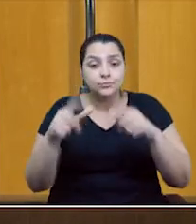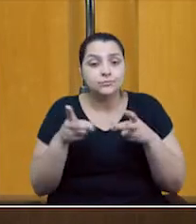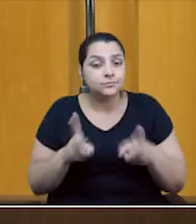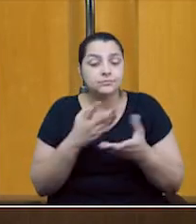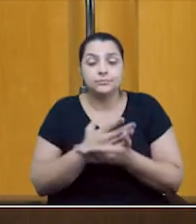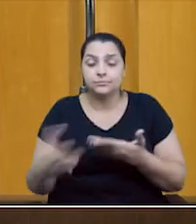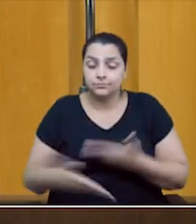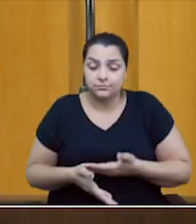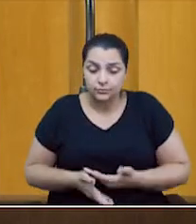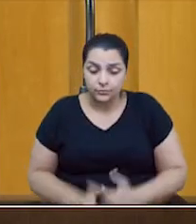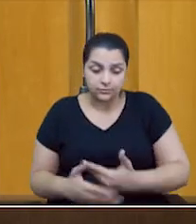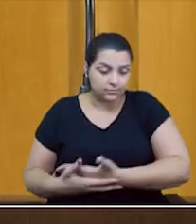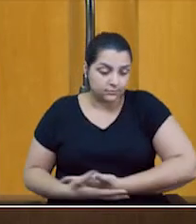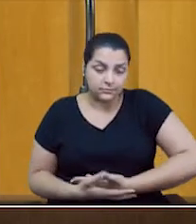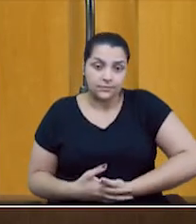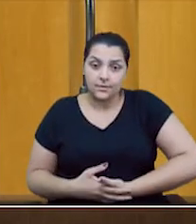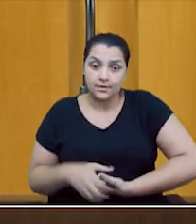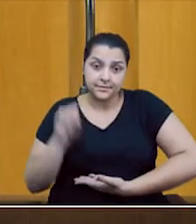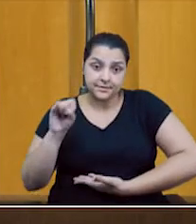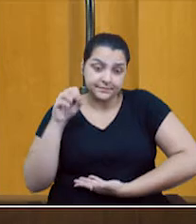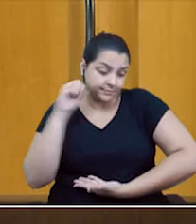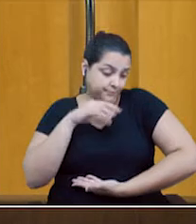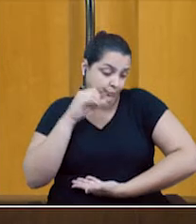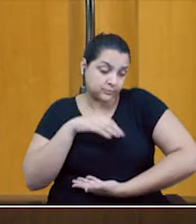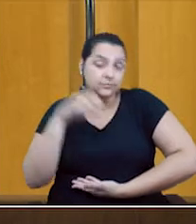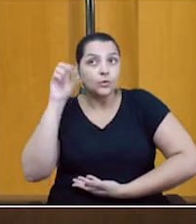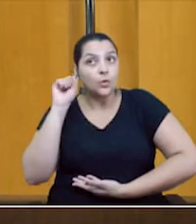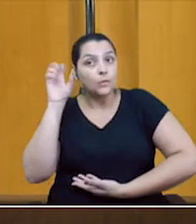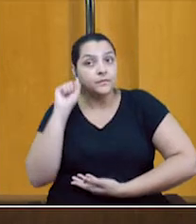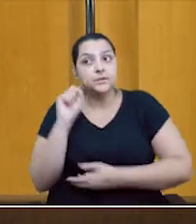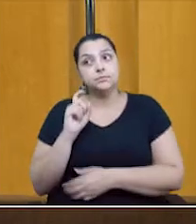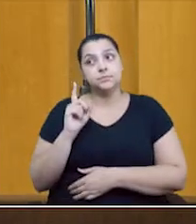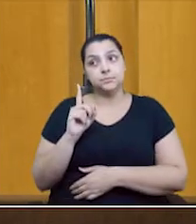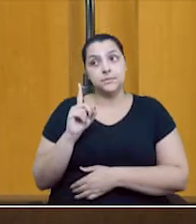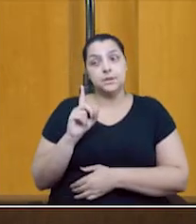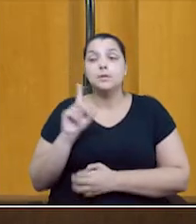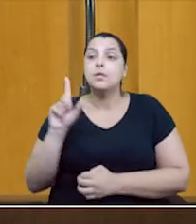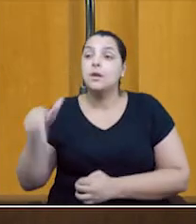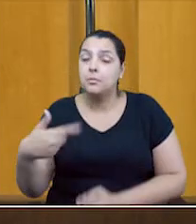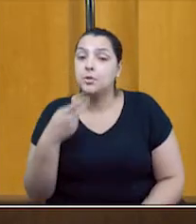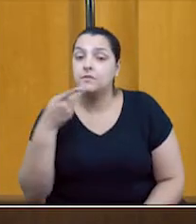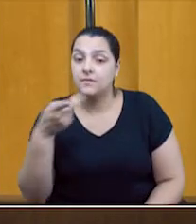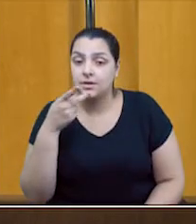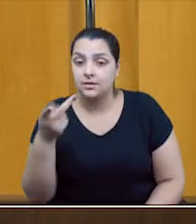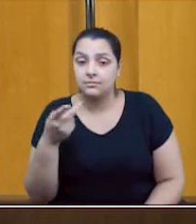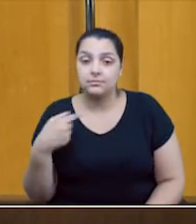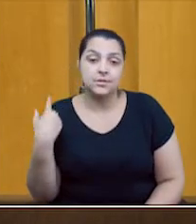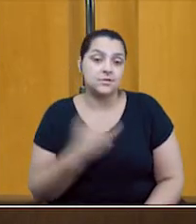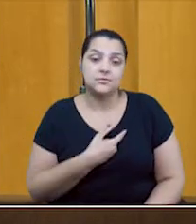E se não fomos ensinados a ouvir antes de falar, somos desastrosos em